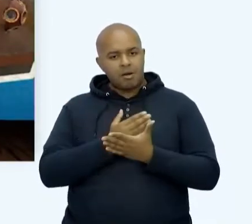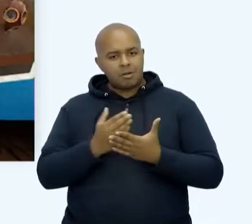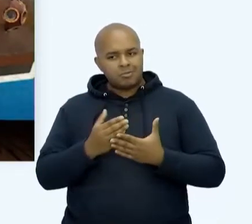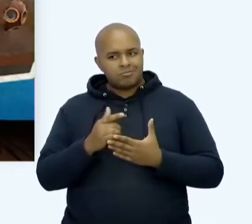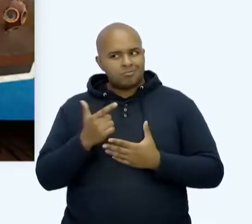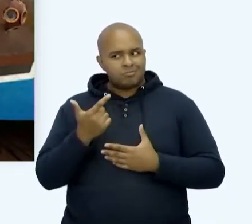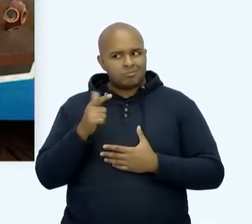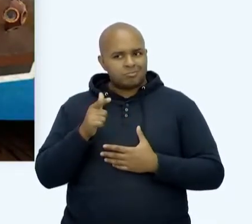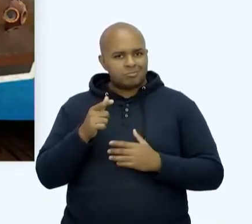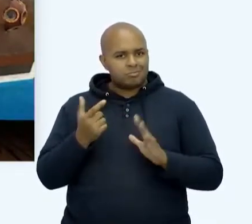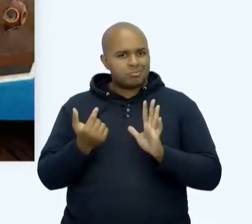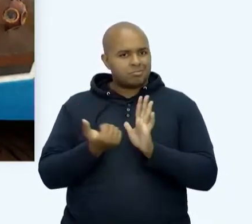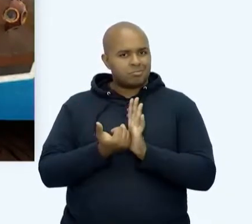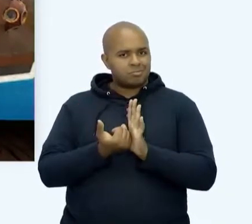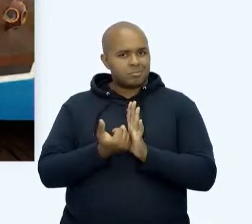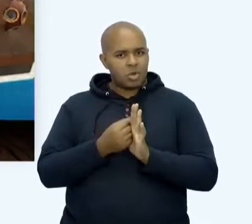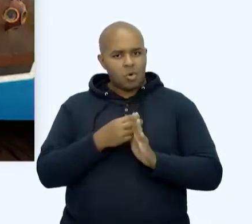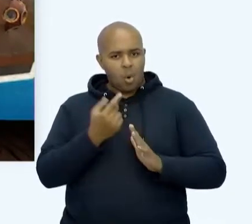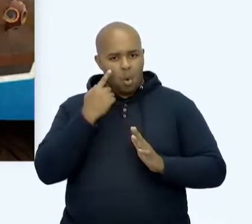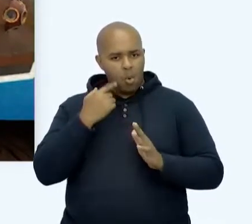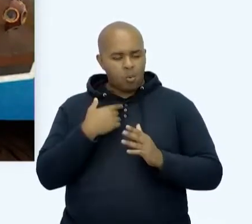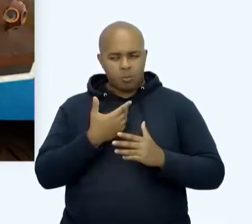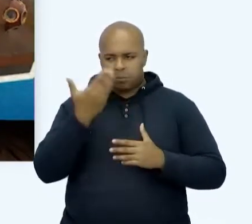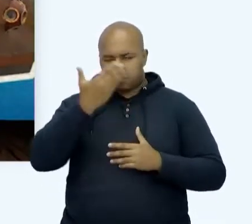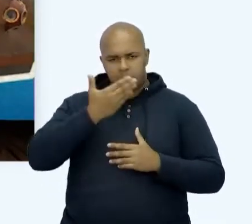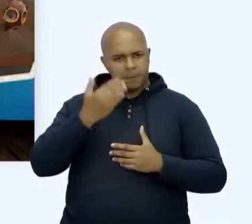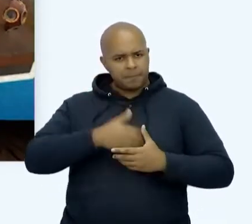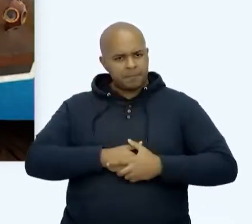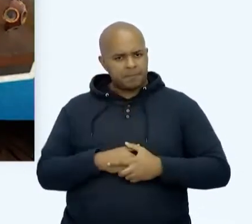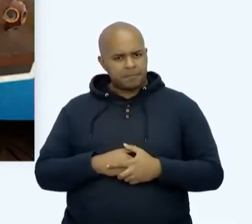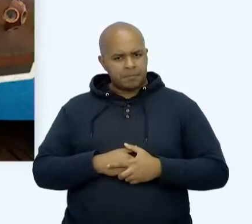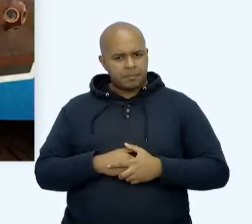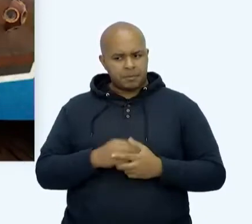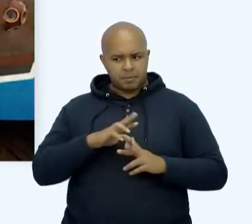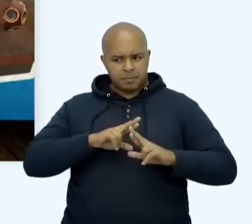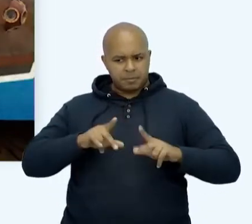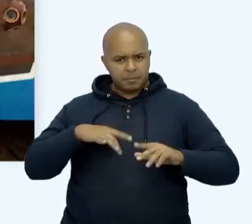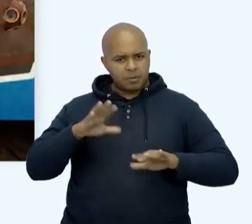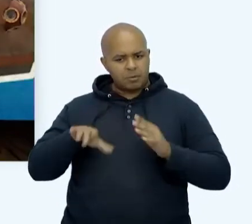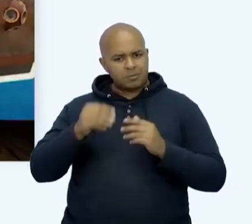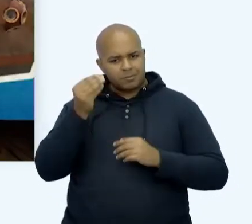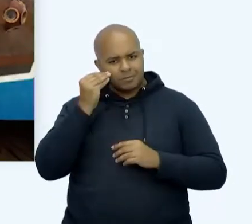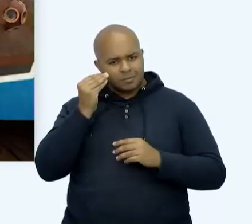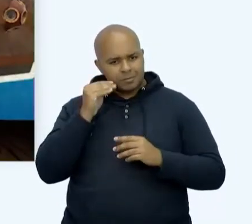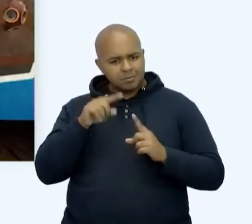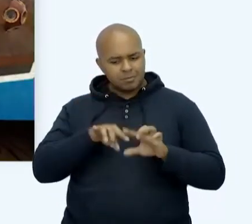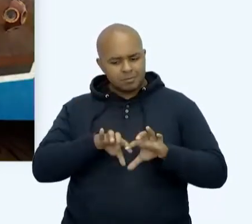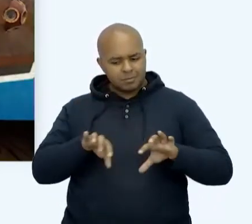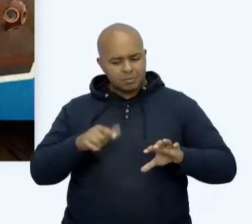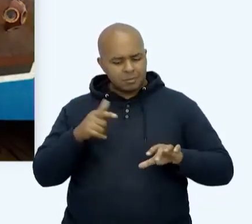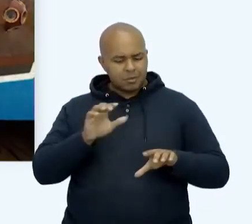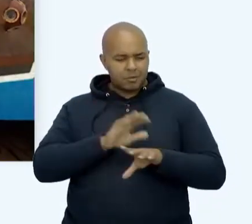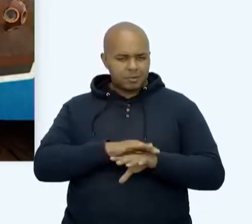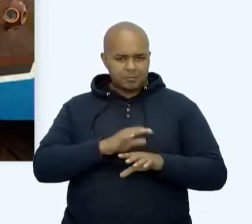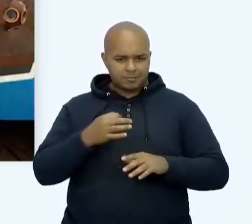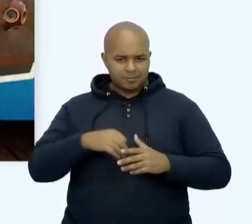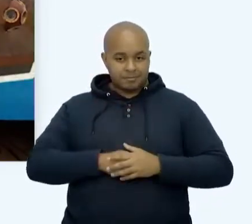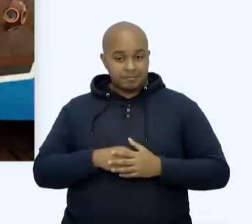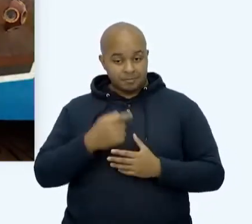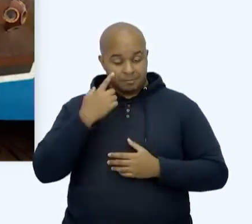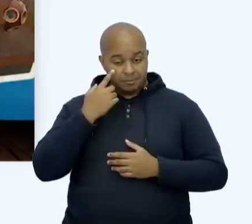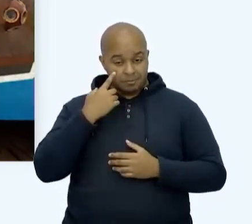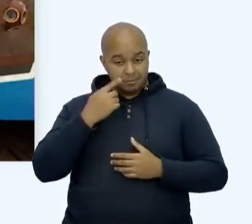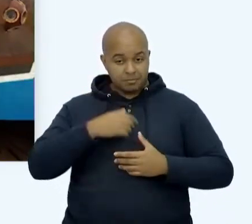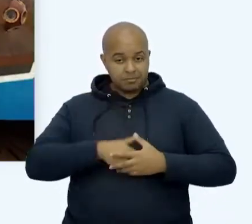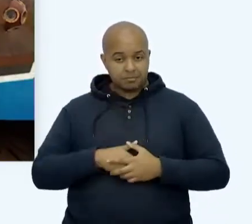não tem esta identificação ou é ilegível, exigindo outros testes para que a separação seja feita. Prestem